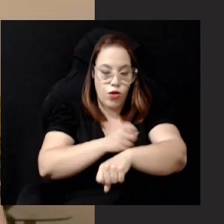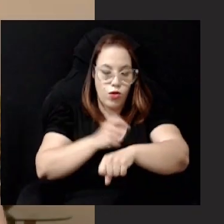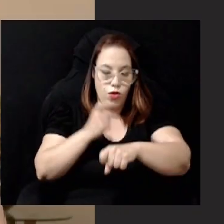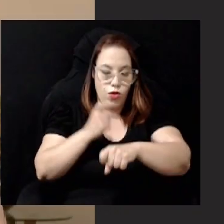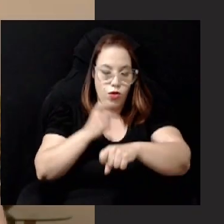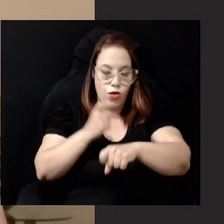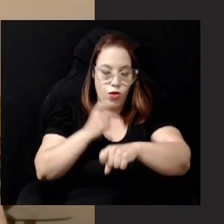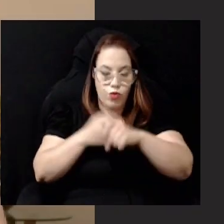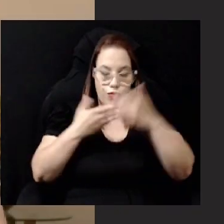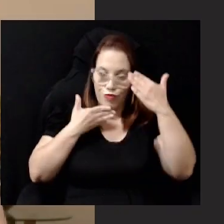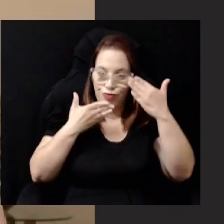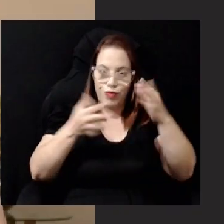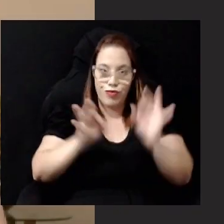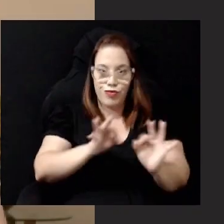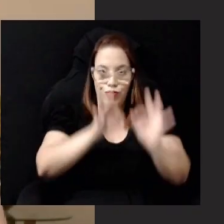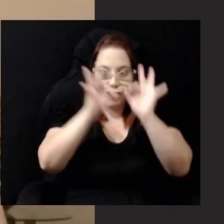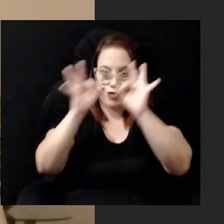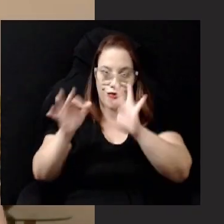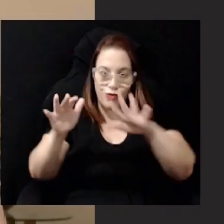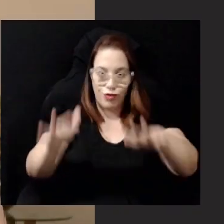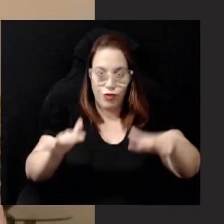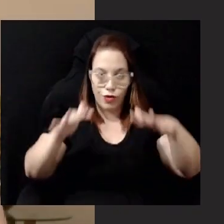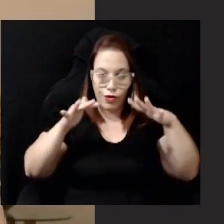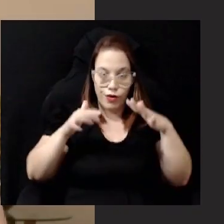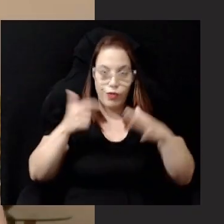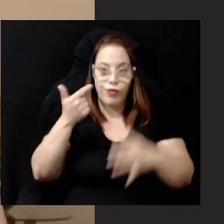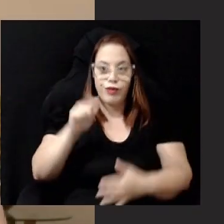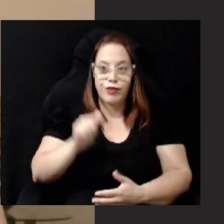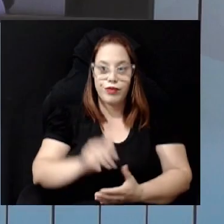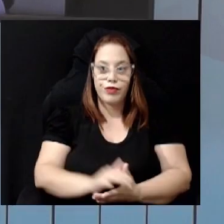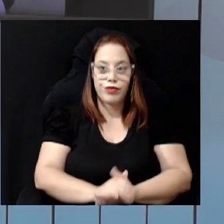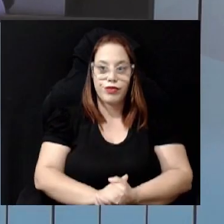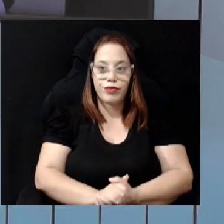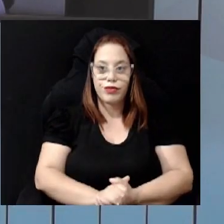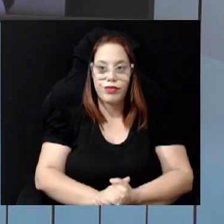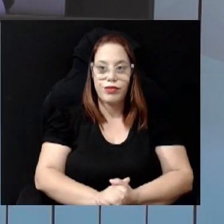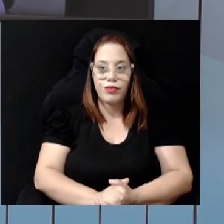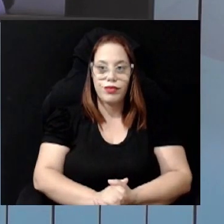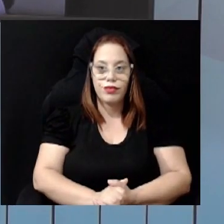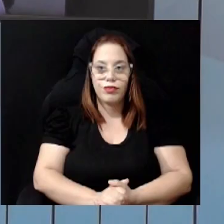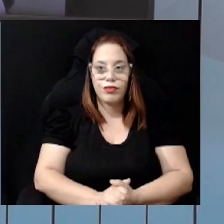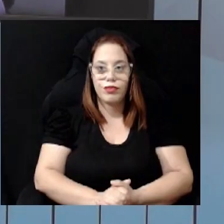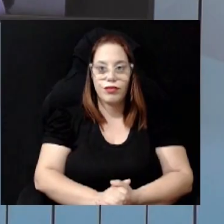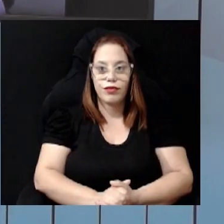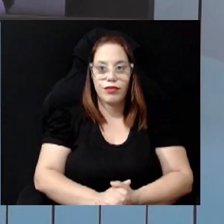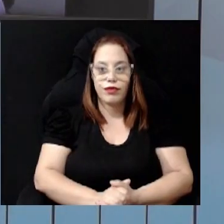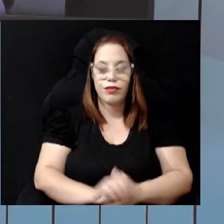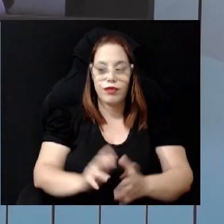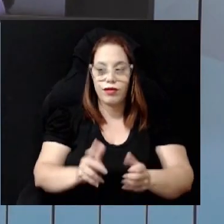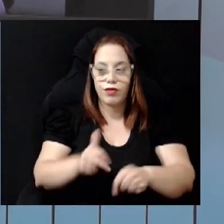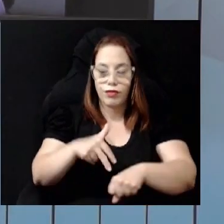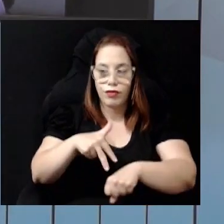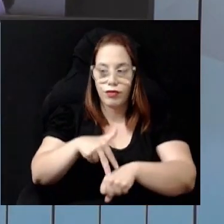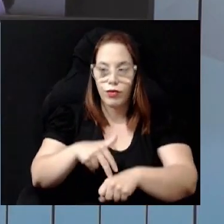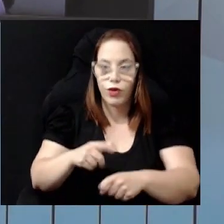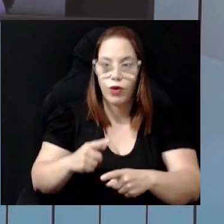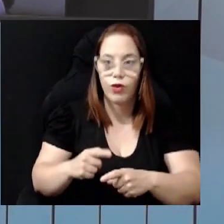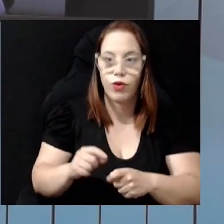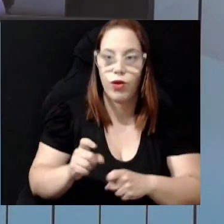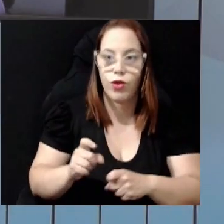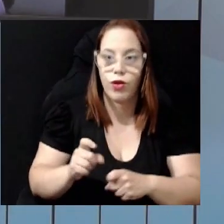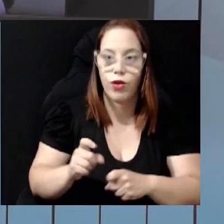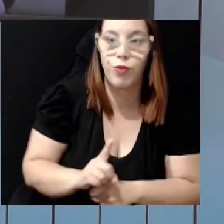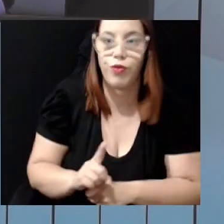E obrigado aos seus telespectadores por estar aqui nos ouvindo. Imagina, a gente que agradece toda a sua disposição, doutor. Para a